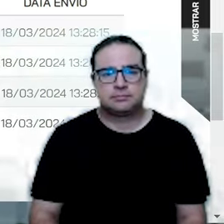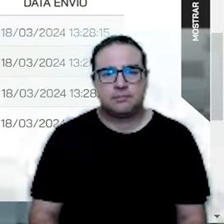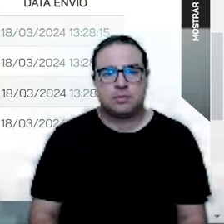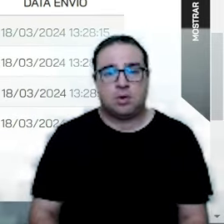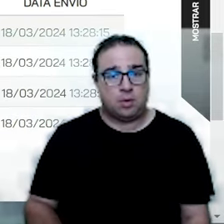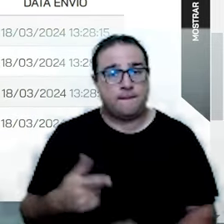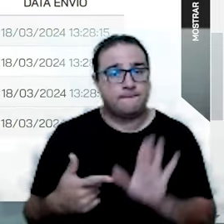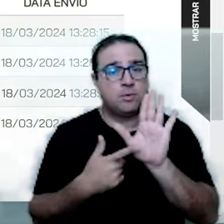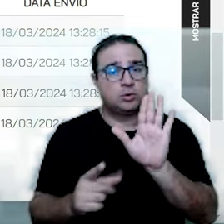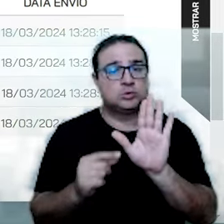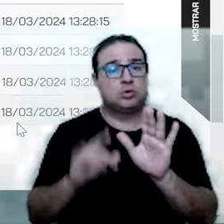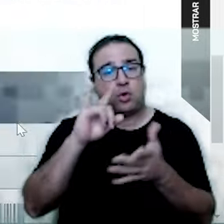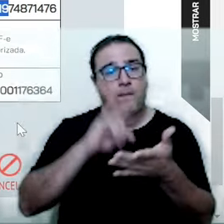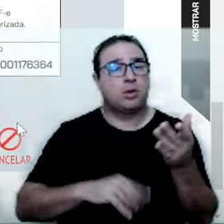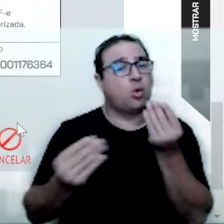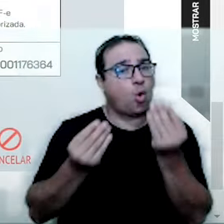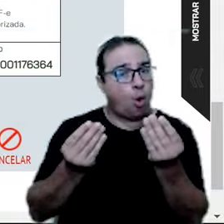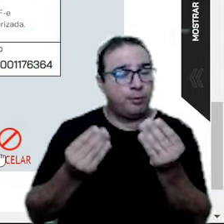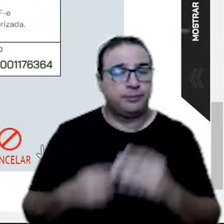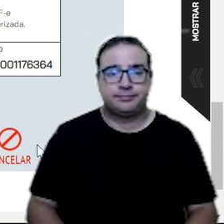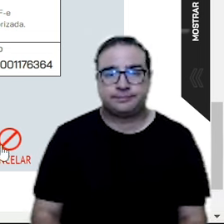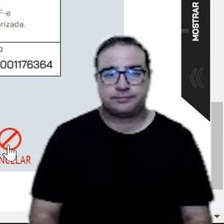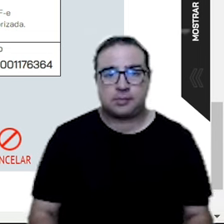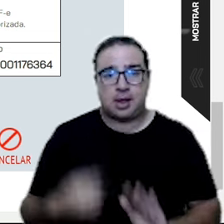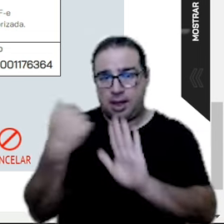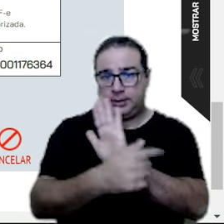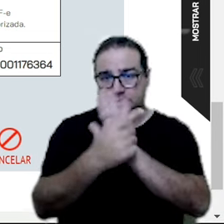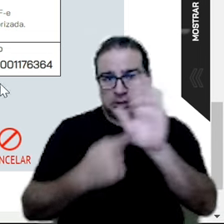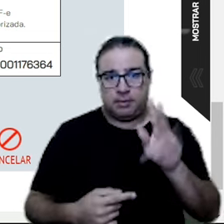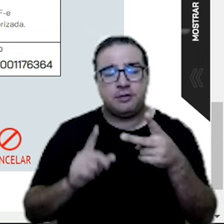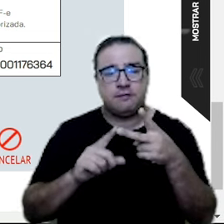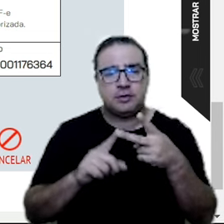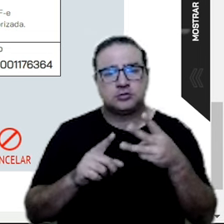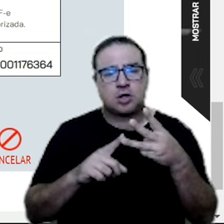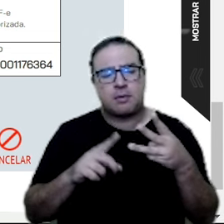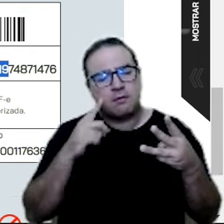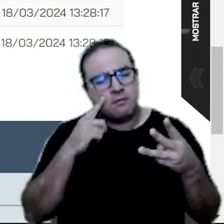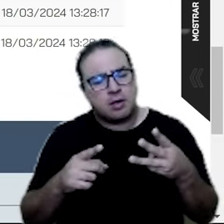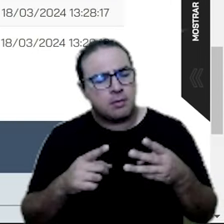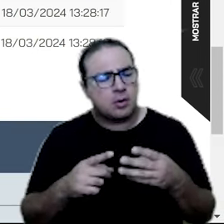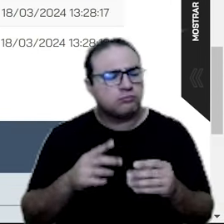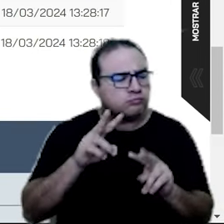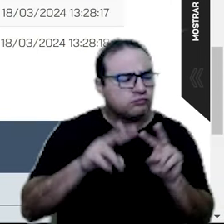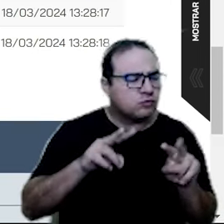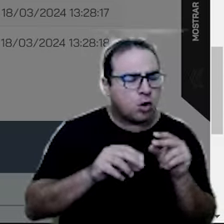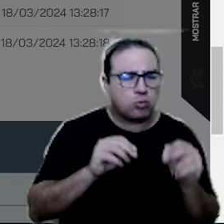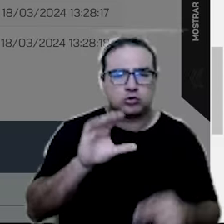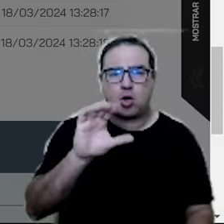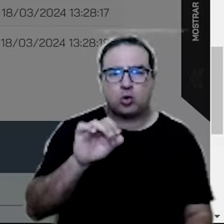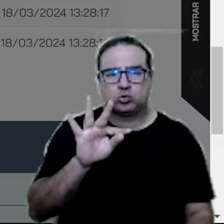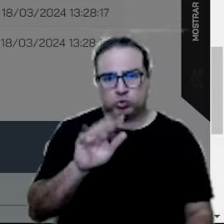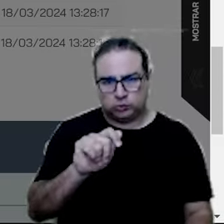aqui a situação né do documento cancelamento e consulta fechou vamos